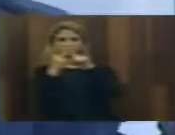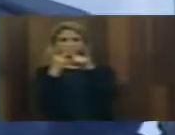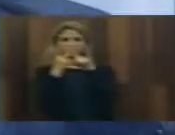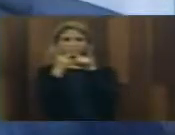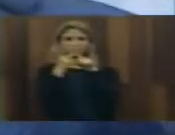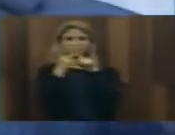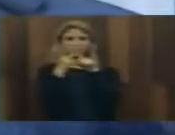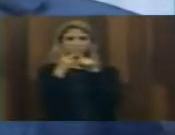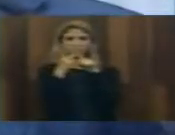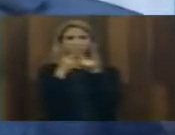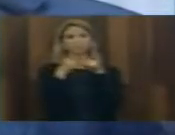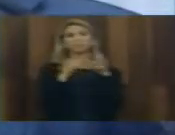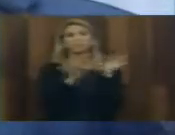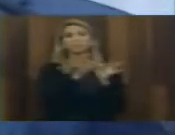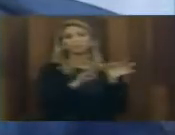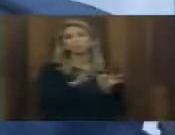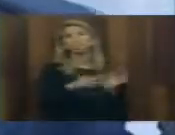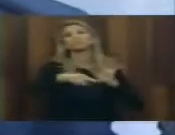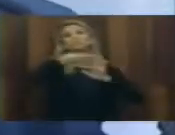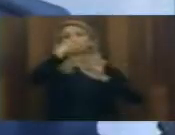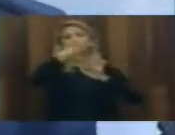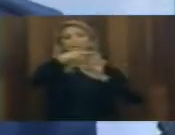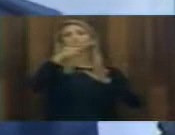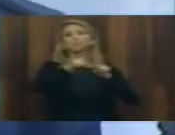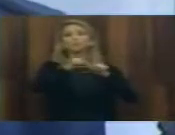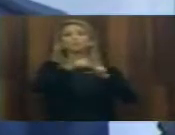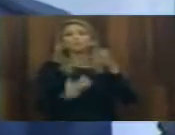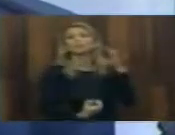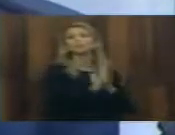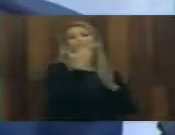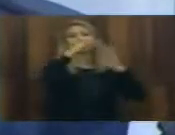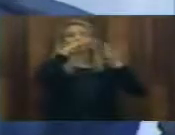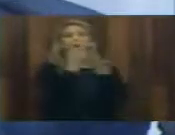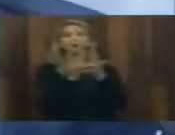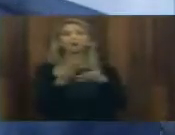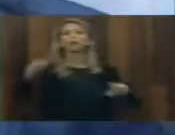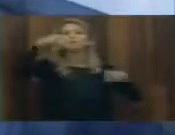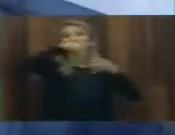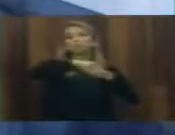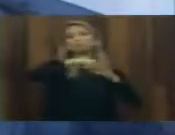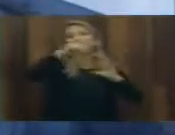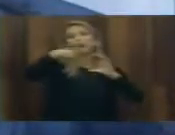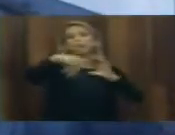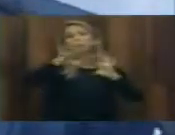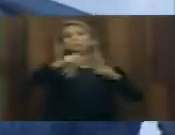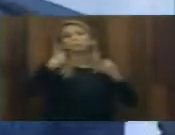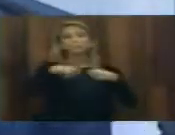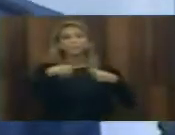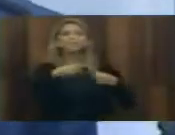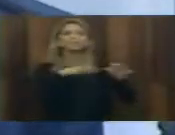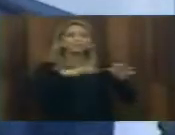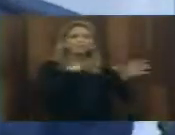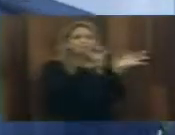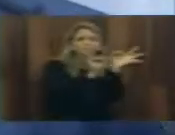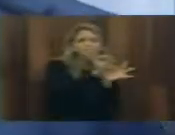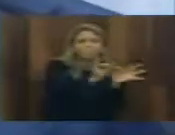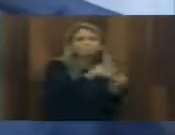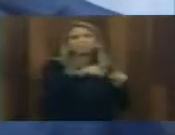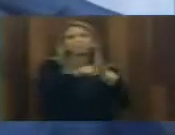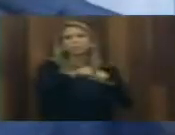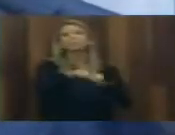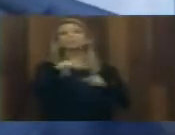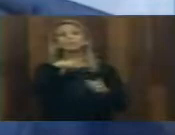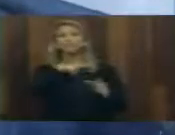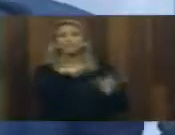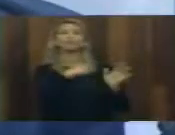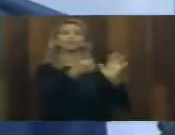o projeto de resolução que cria a Escola do Legislativo, um projeto de minha autoria, mas que precisava de algumas modificações que foram